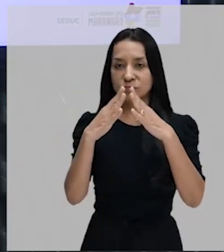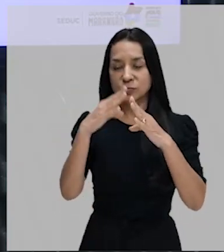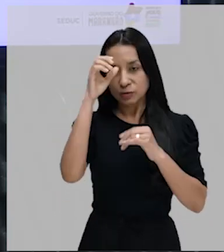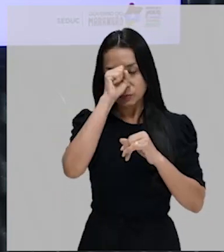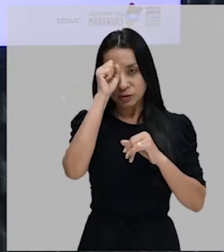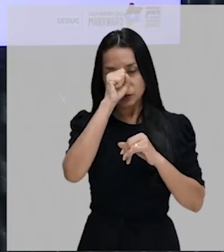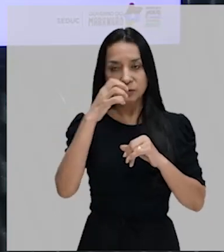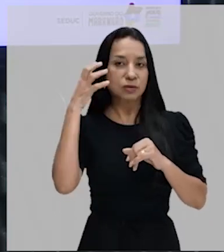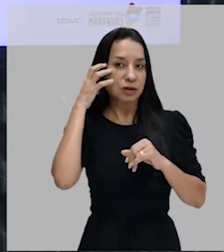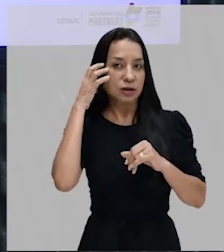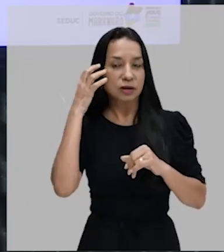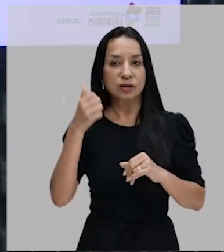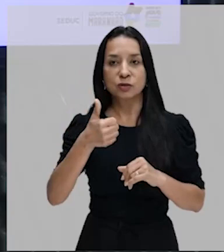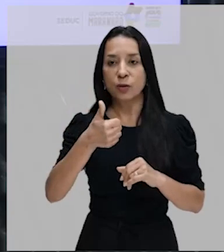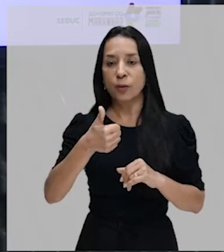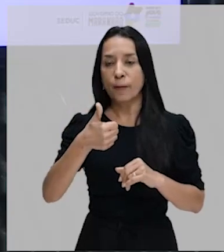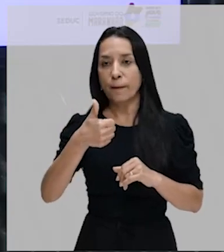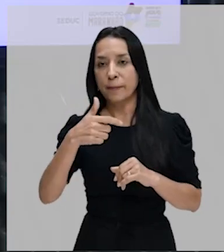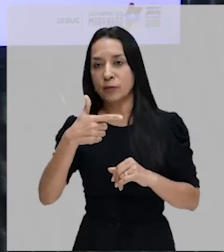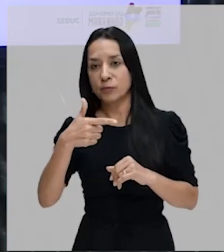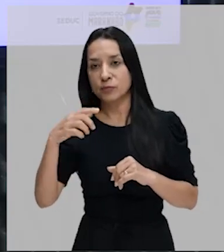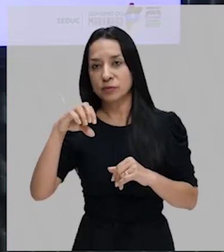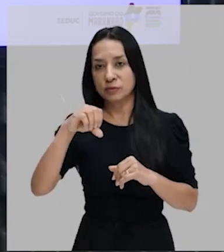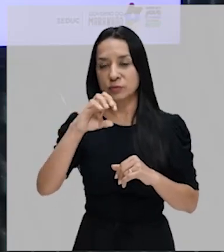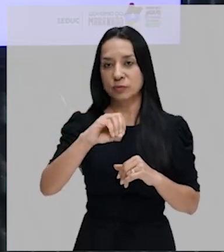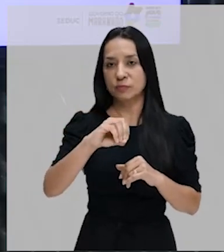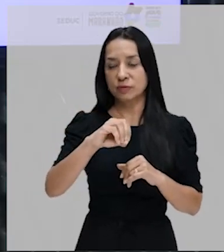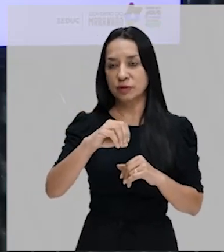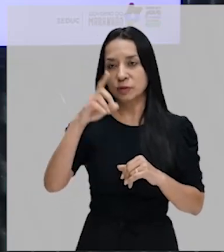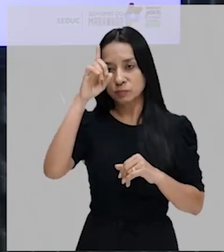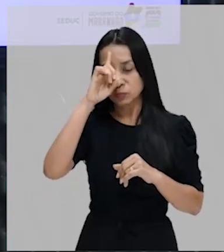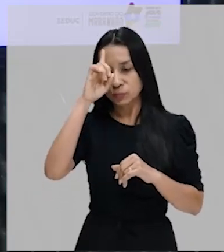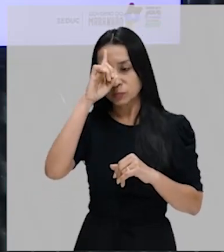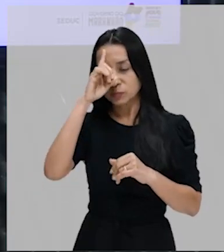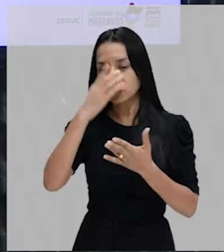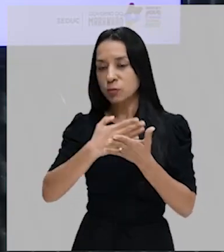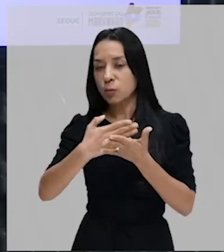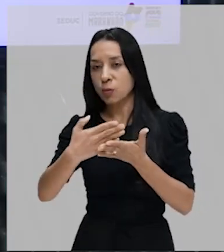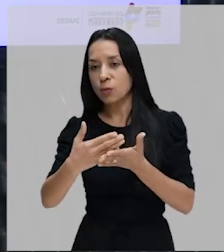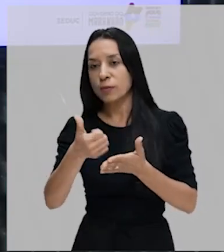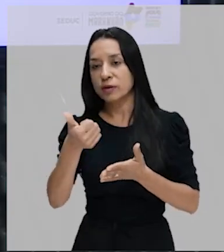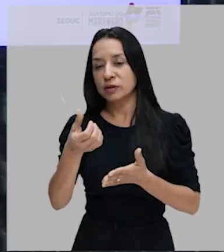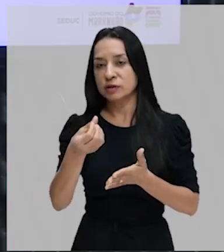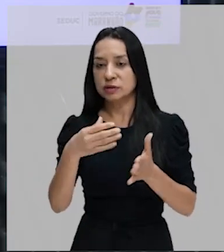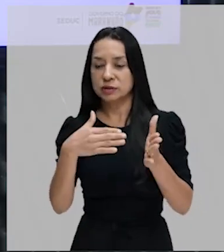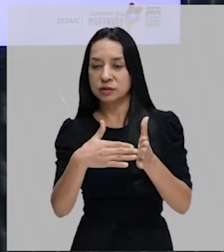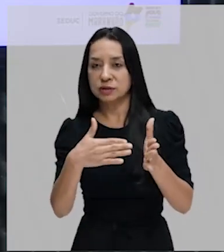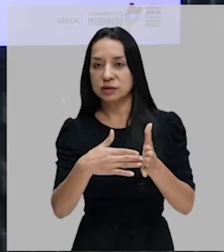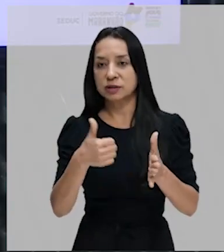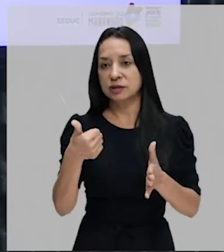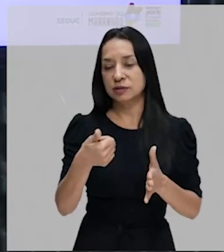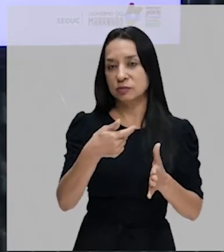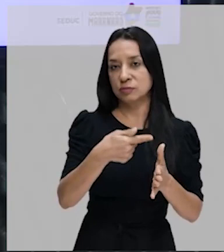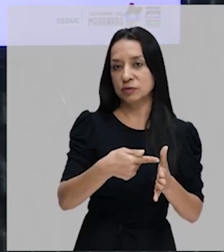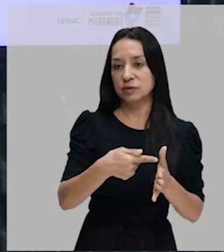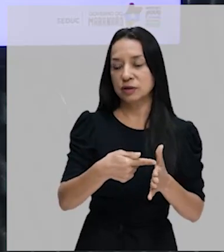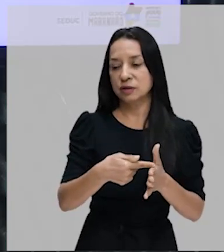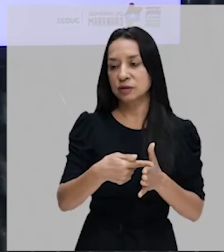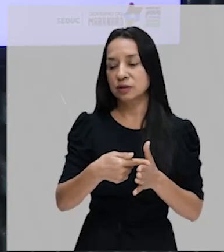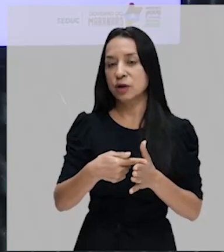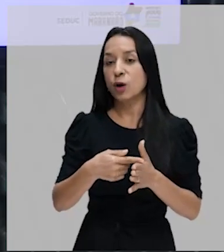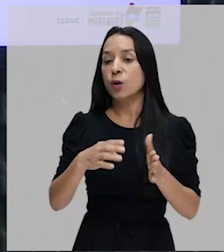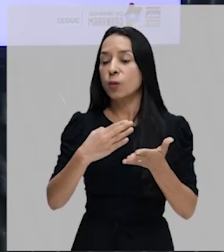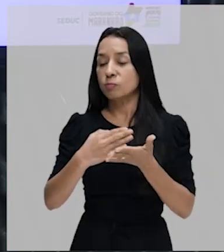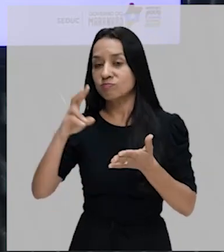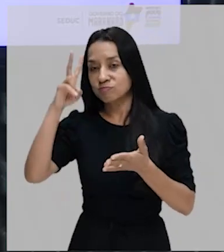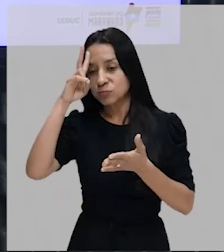Timbira, tá? 1290 MHz todo dia, das 16 às 17, de segunda a sexta. Você